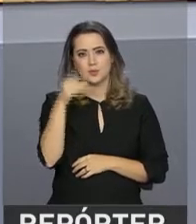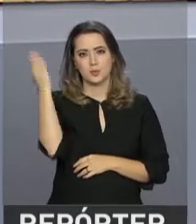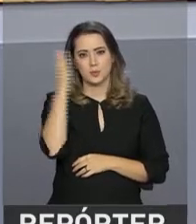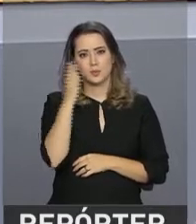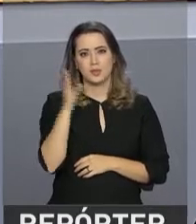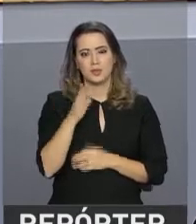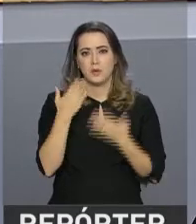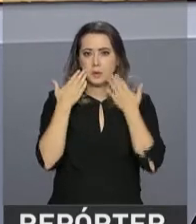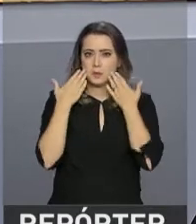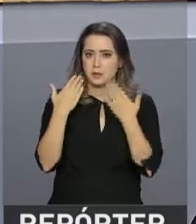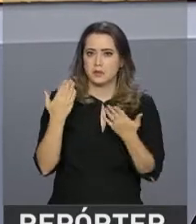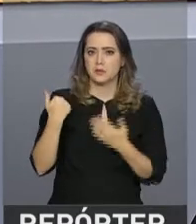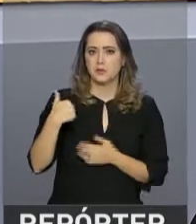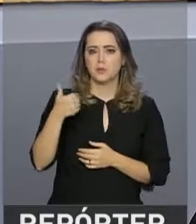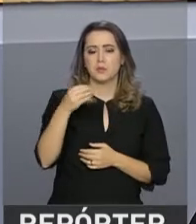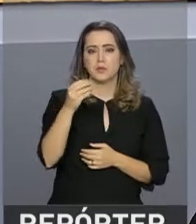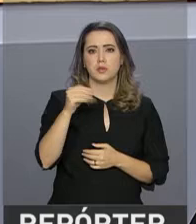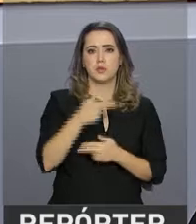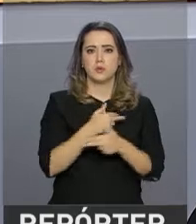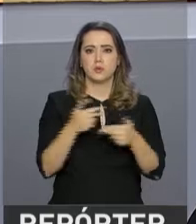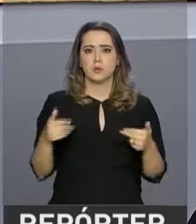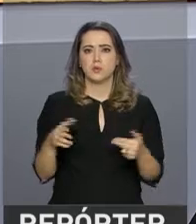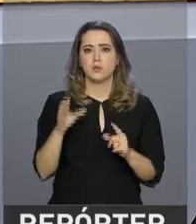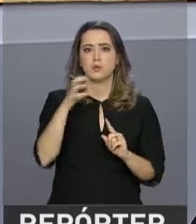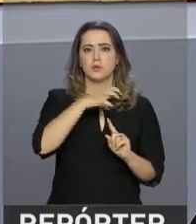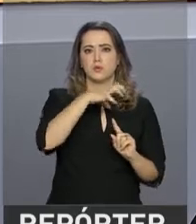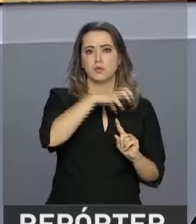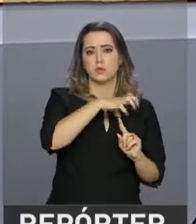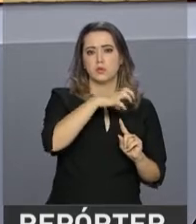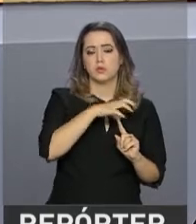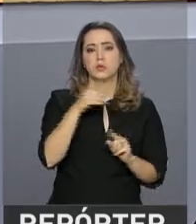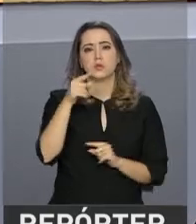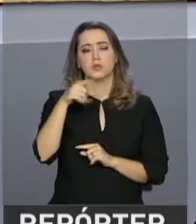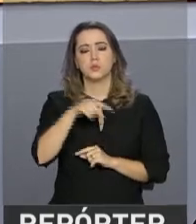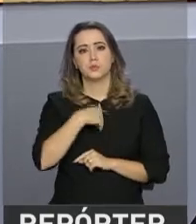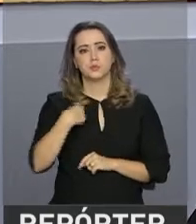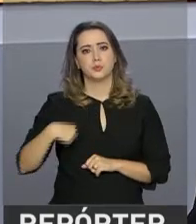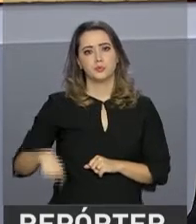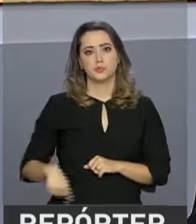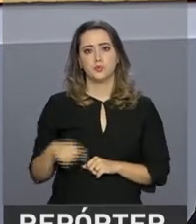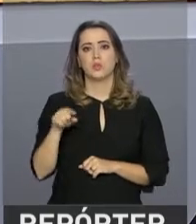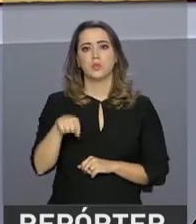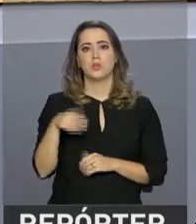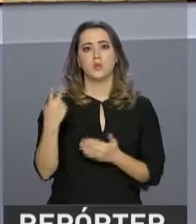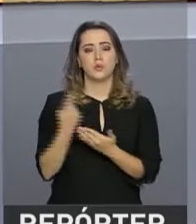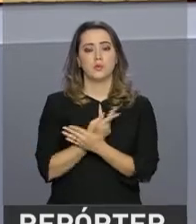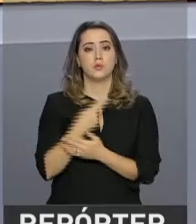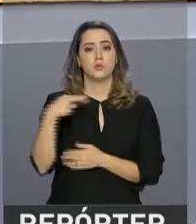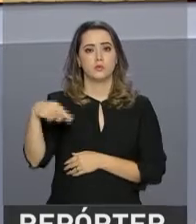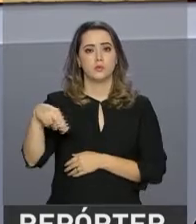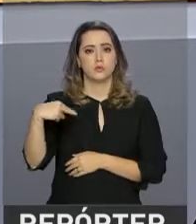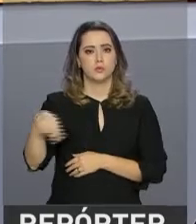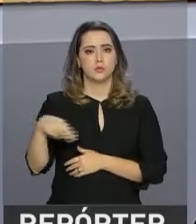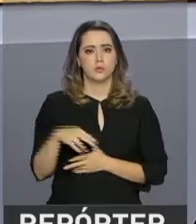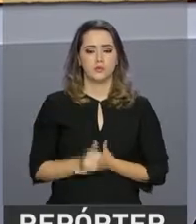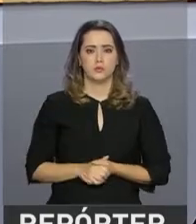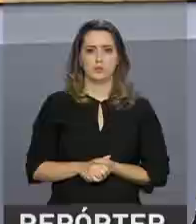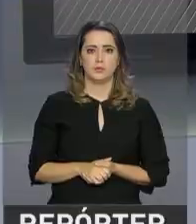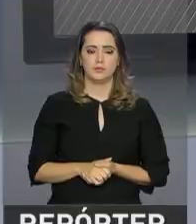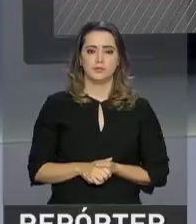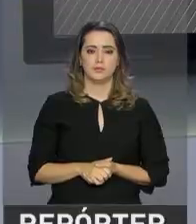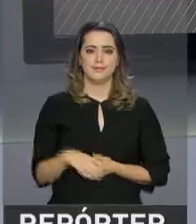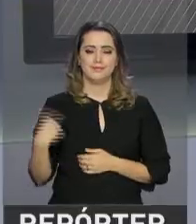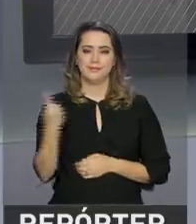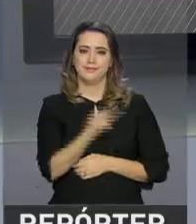que o brasil vai apresentar mais de 100 produtos em uma feira internacional da china que dia que deve ocorrer em novembro